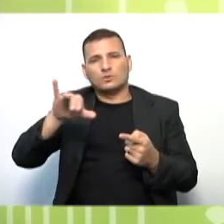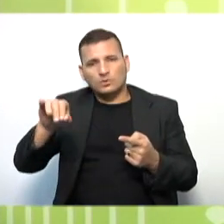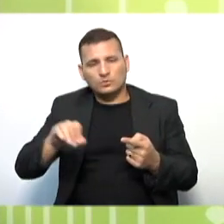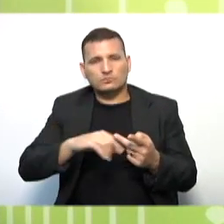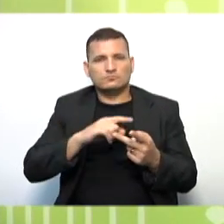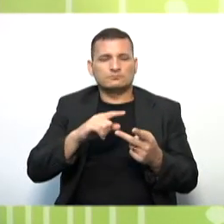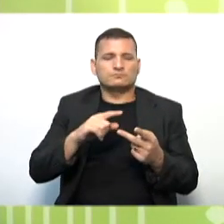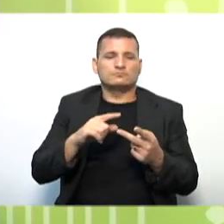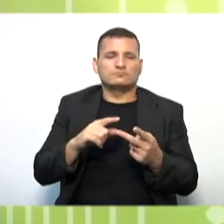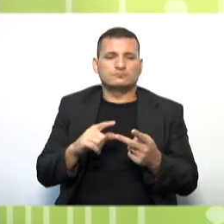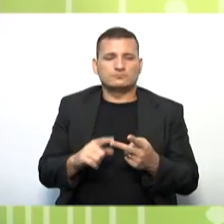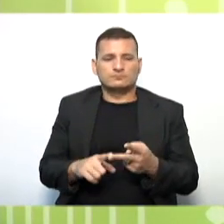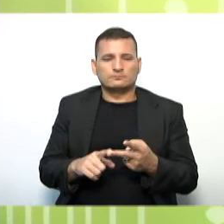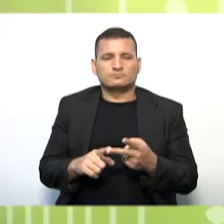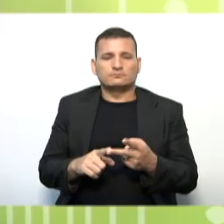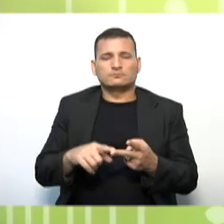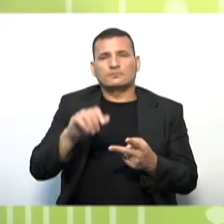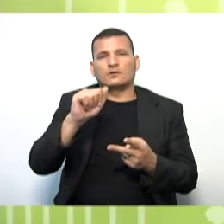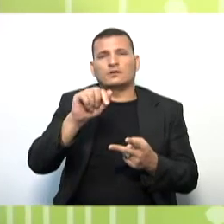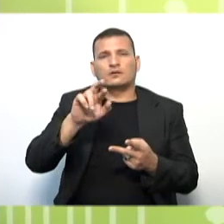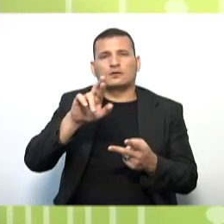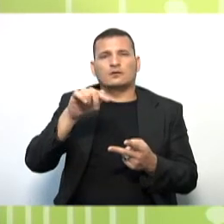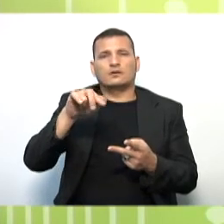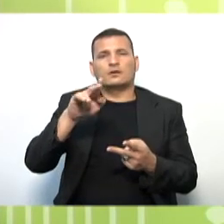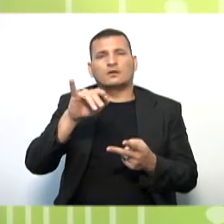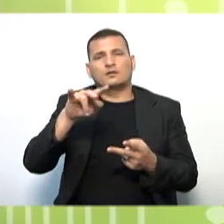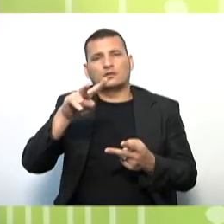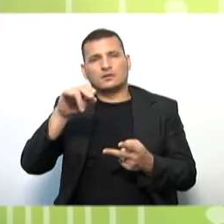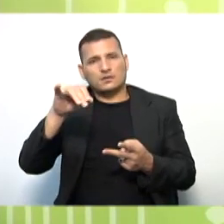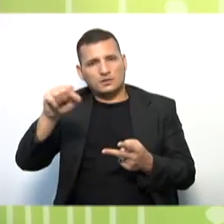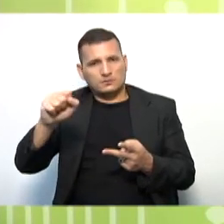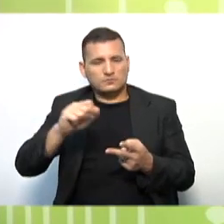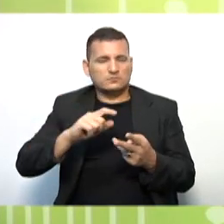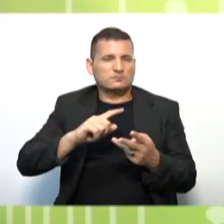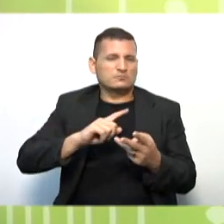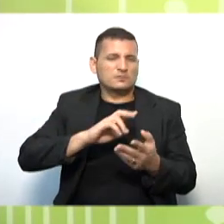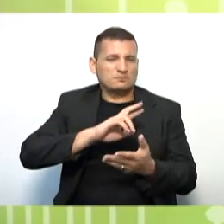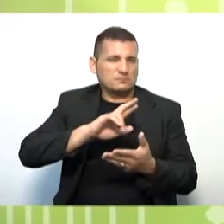estrutura de arquivos, né, que vai dar todas